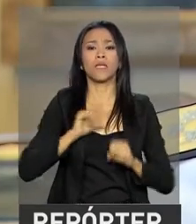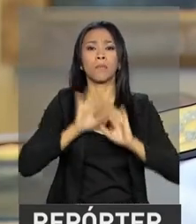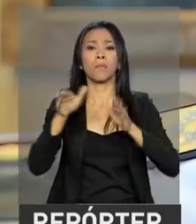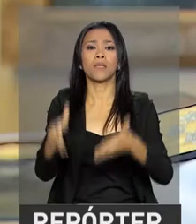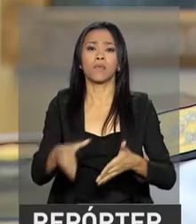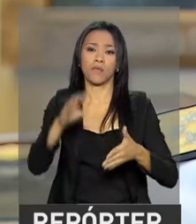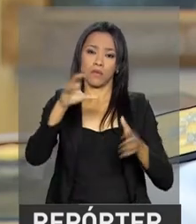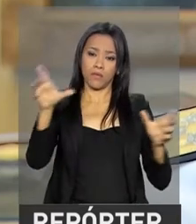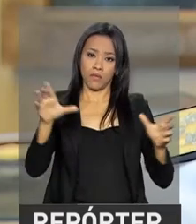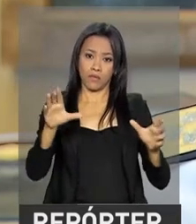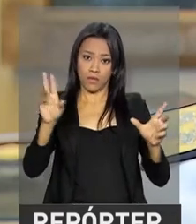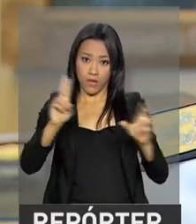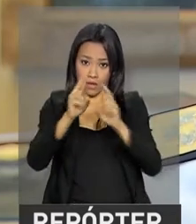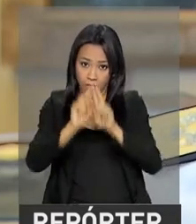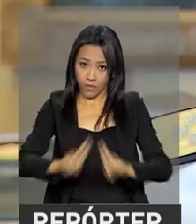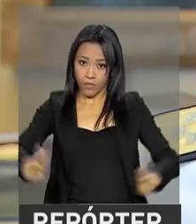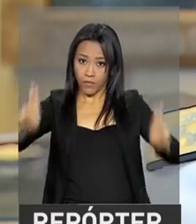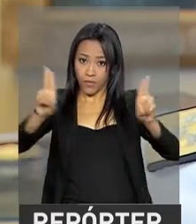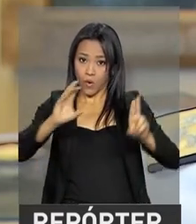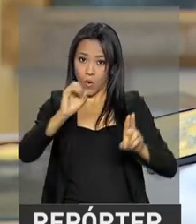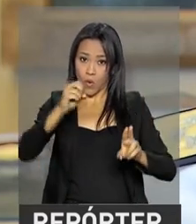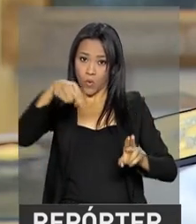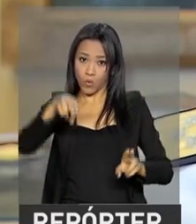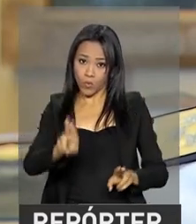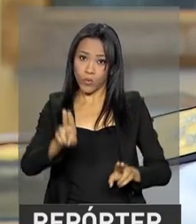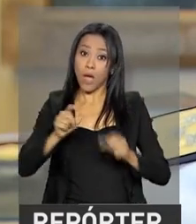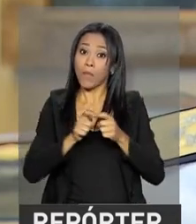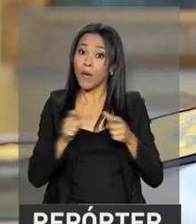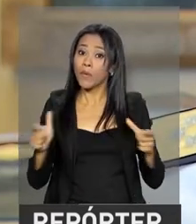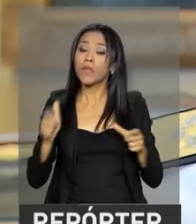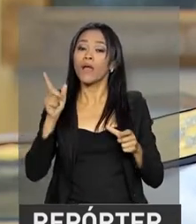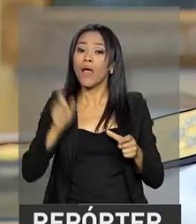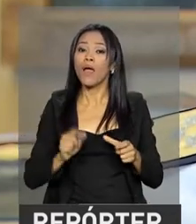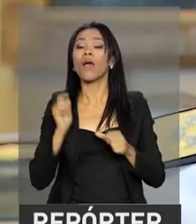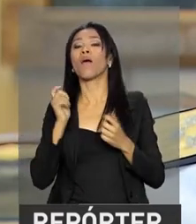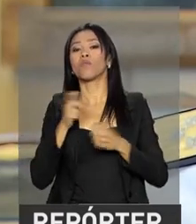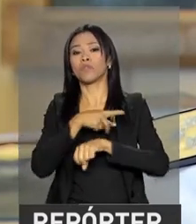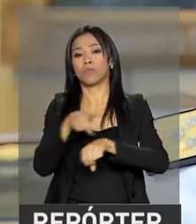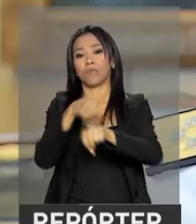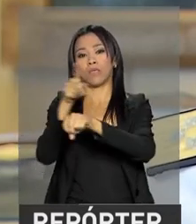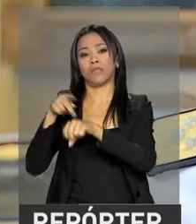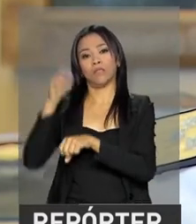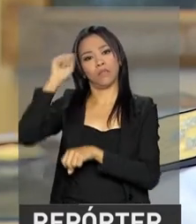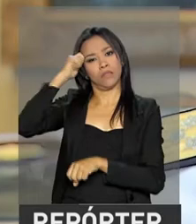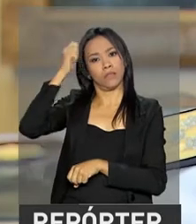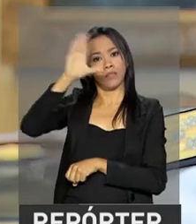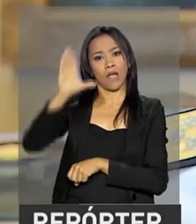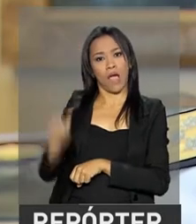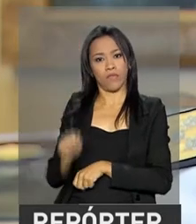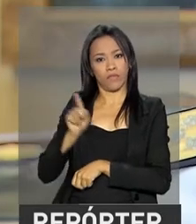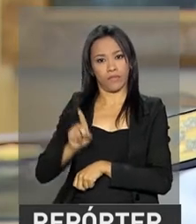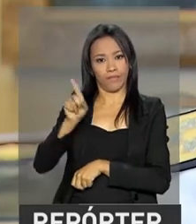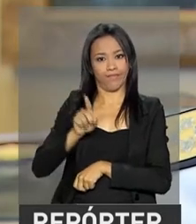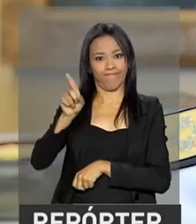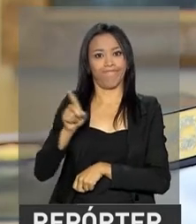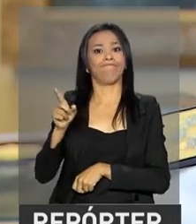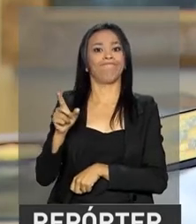logicamente, as grandes missões de paz hoje estão na África, né? As mais desafiadoras para a ONU estão na África